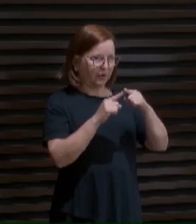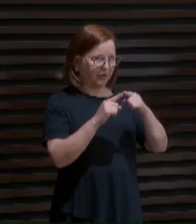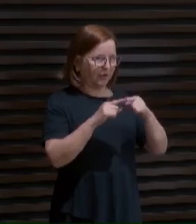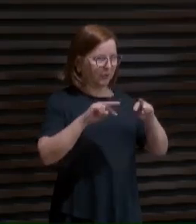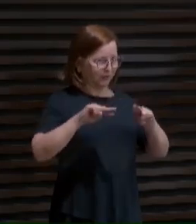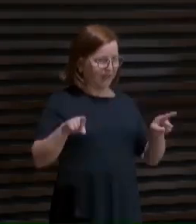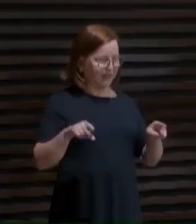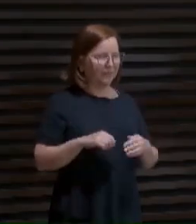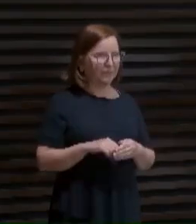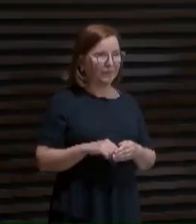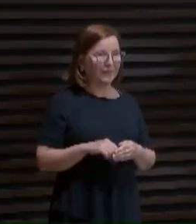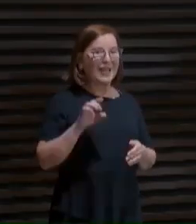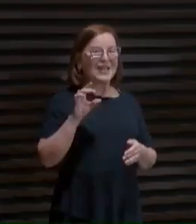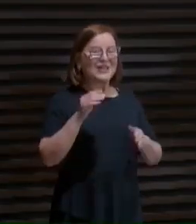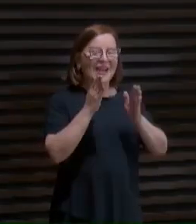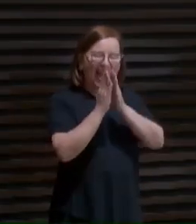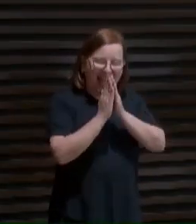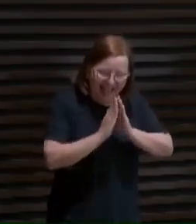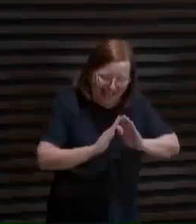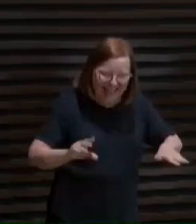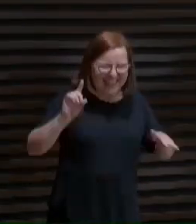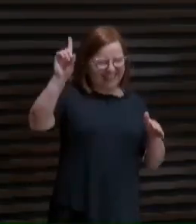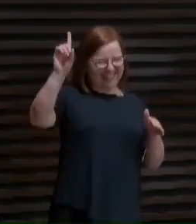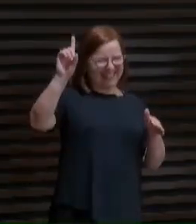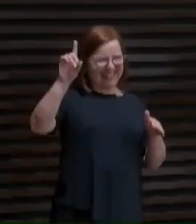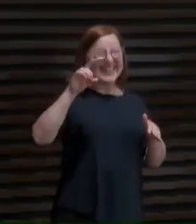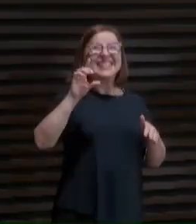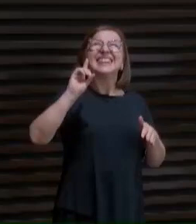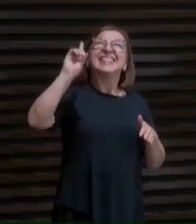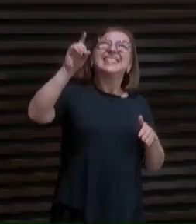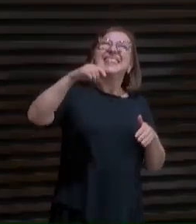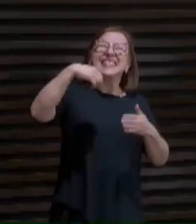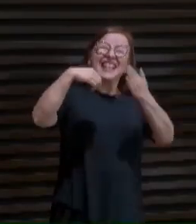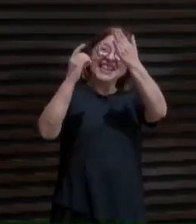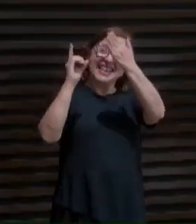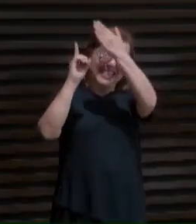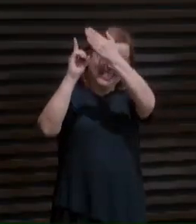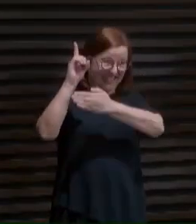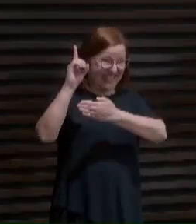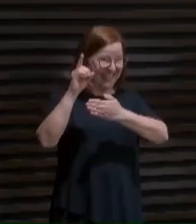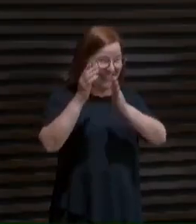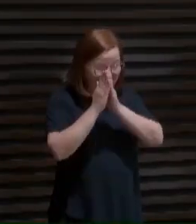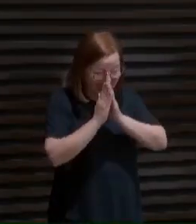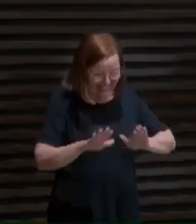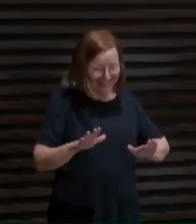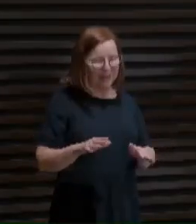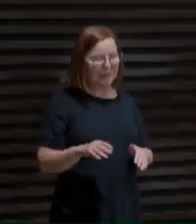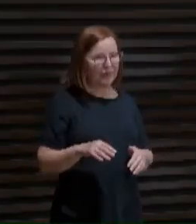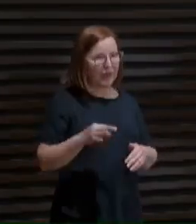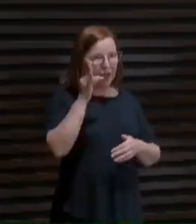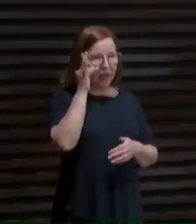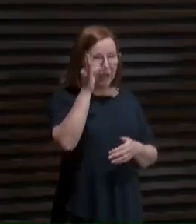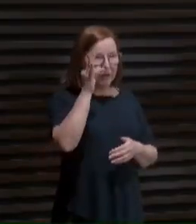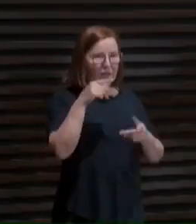E adoro a Deus. Só Ele é digno de adoração. Tomé percebeu isto. Senhor